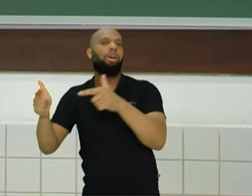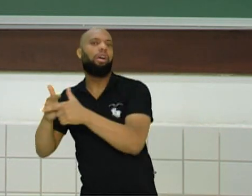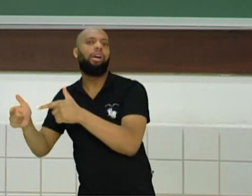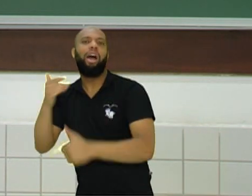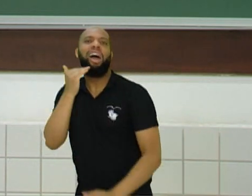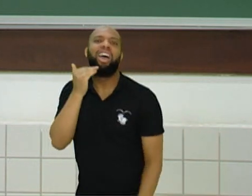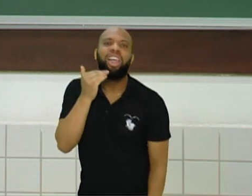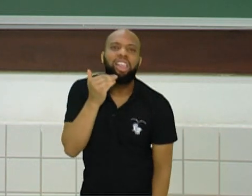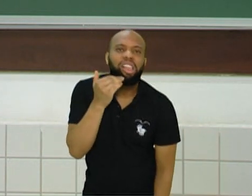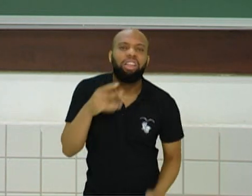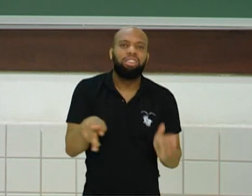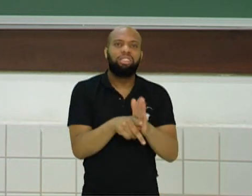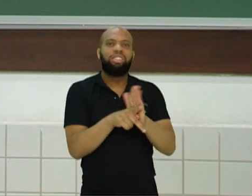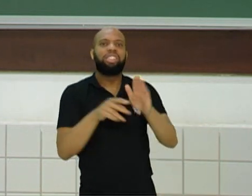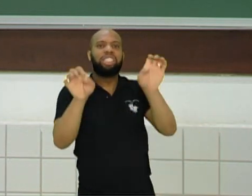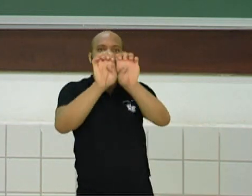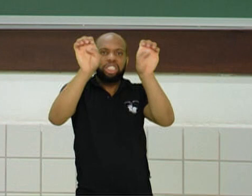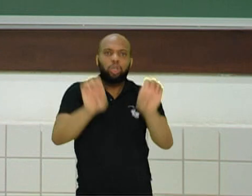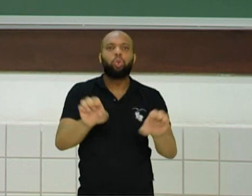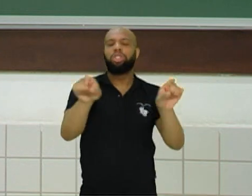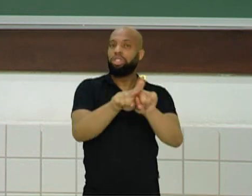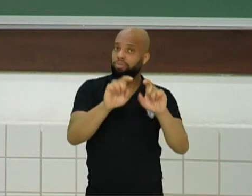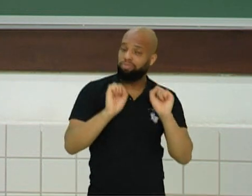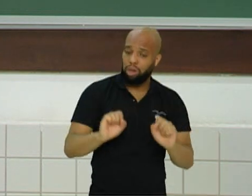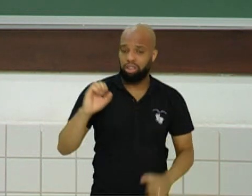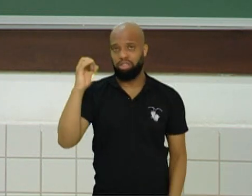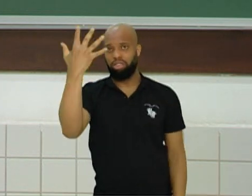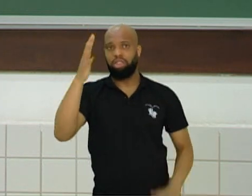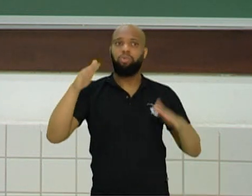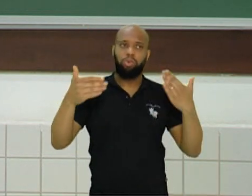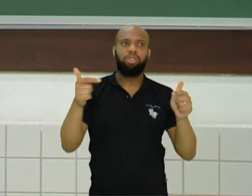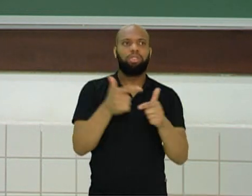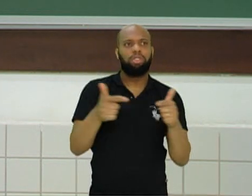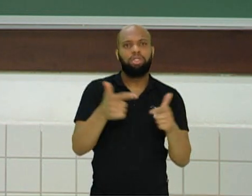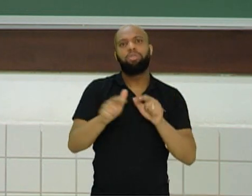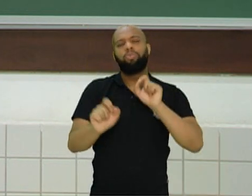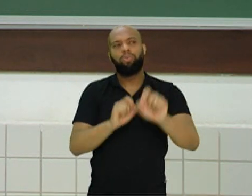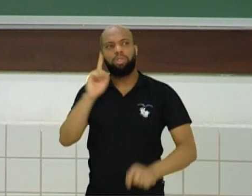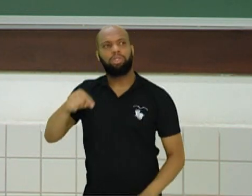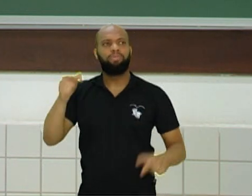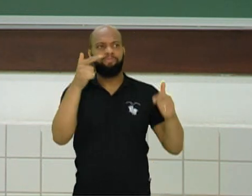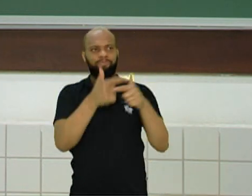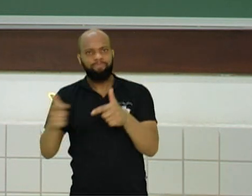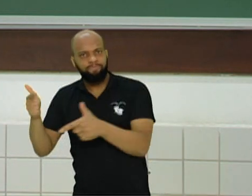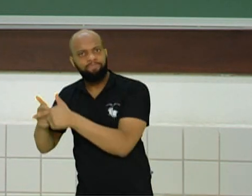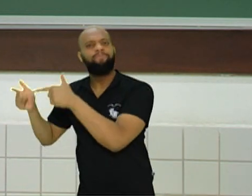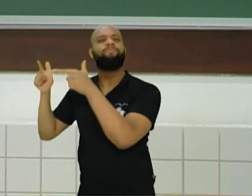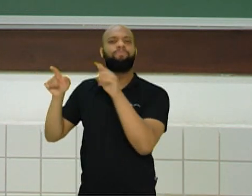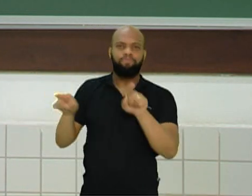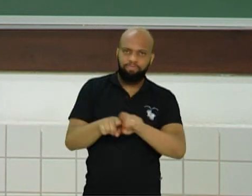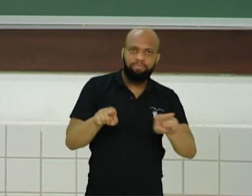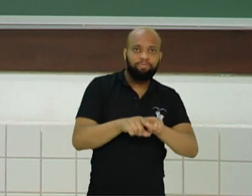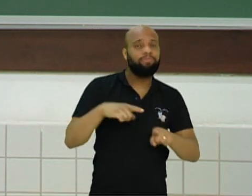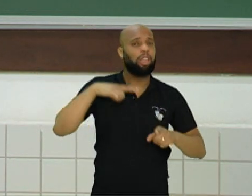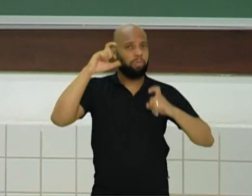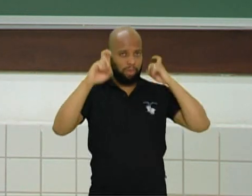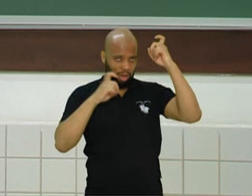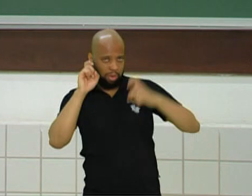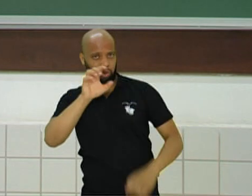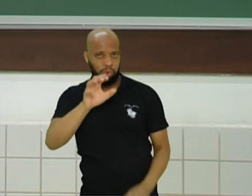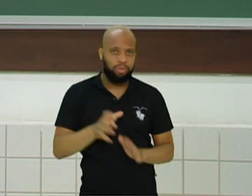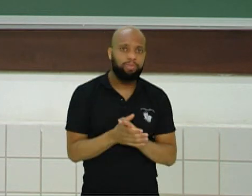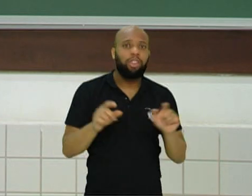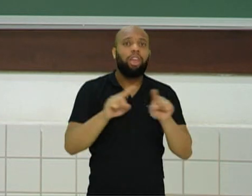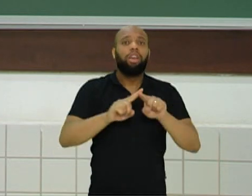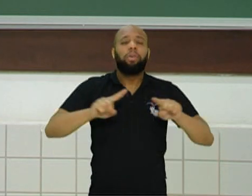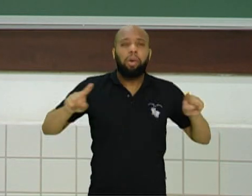problema na sua estrutura, né? Então, assim, também é uma questão que é bastante preocupante.